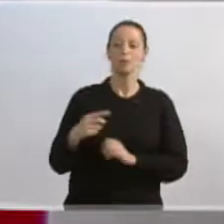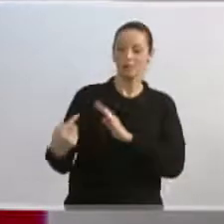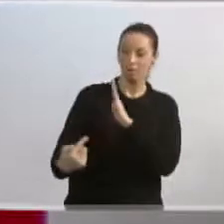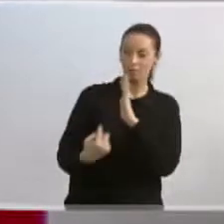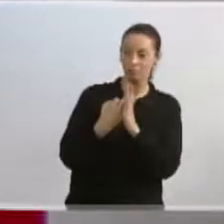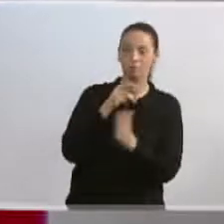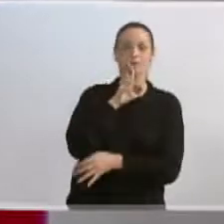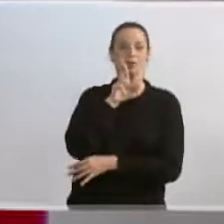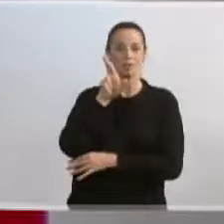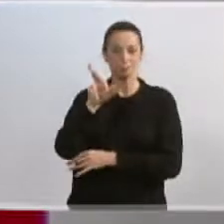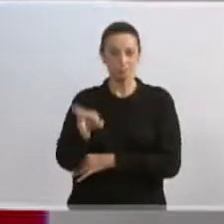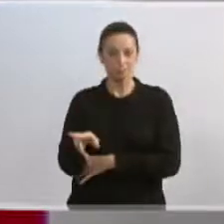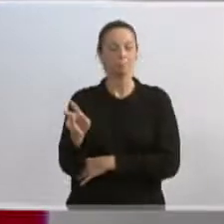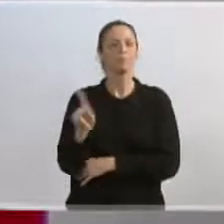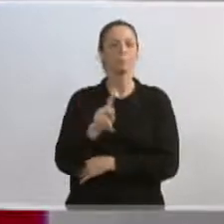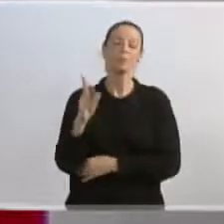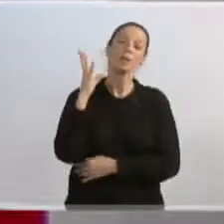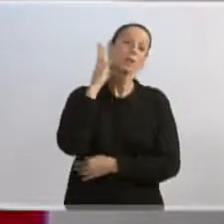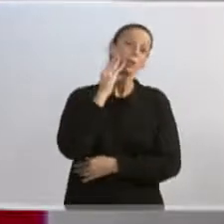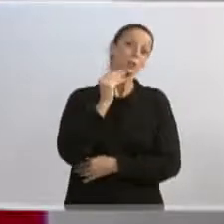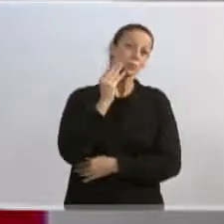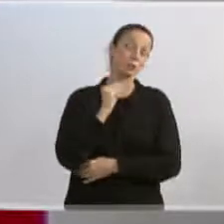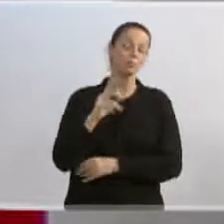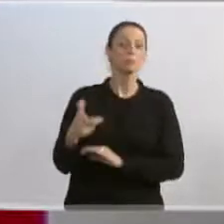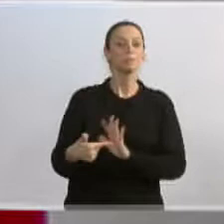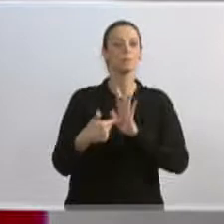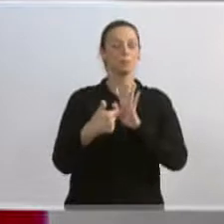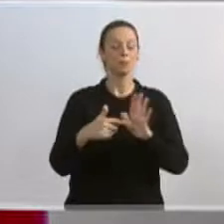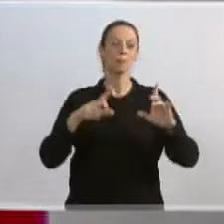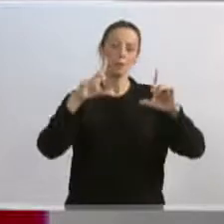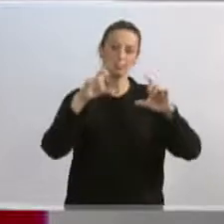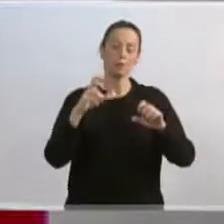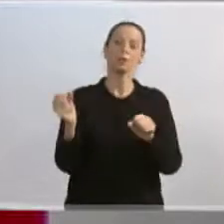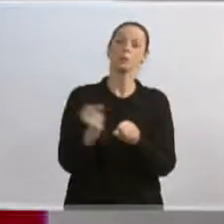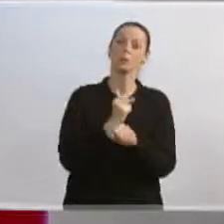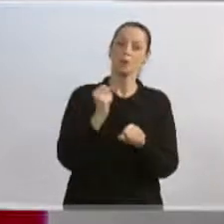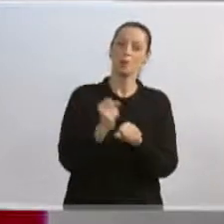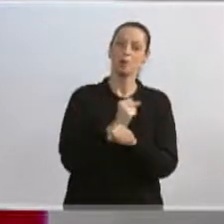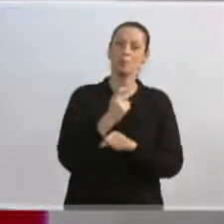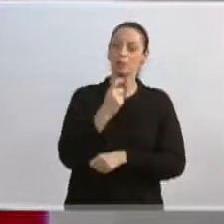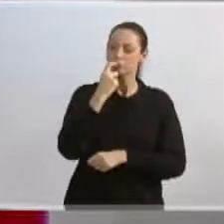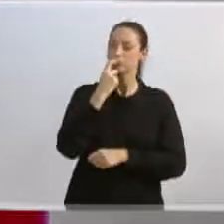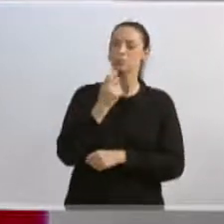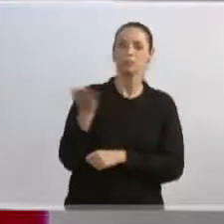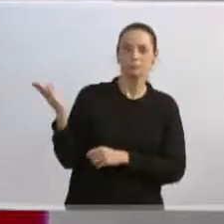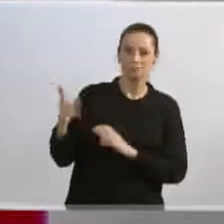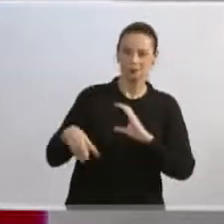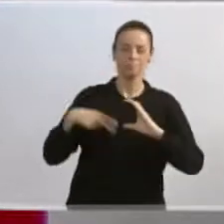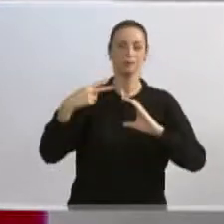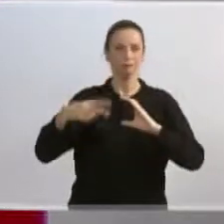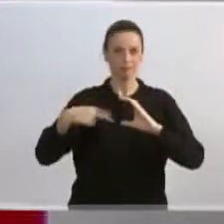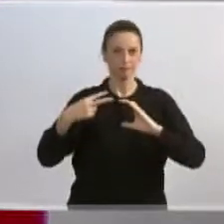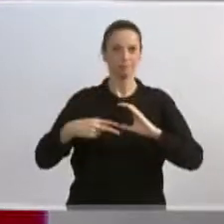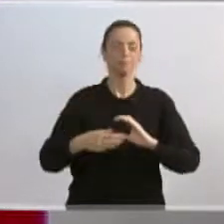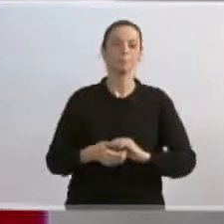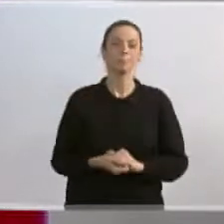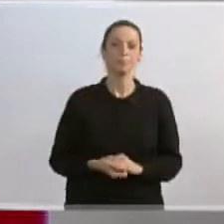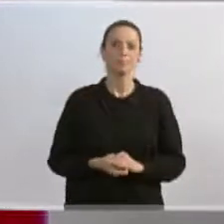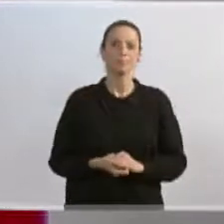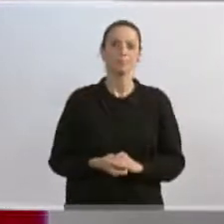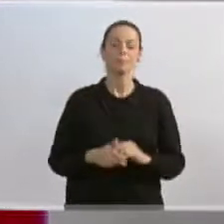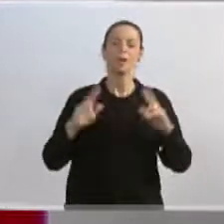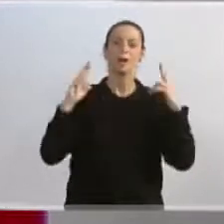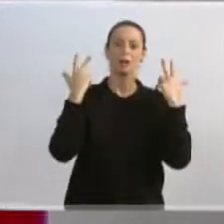ao vereador professor gilson que mostrou uma foto de uma obra aqui perto da câmara de vereadores entre a alameda